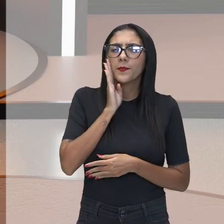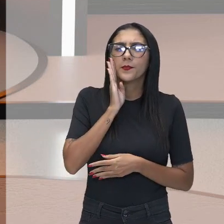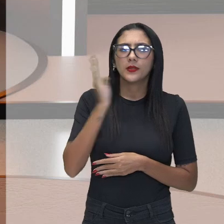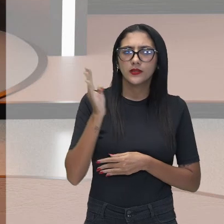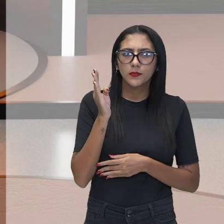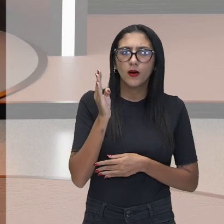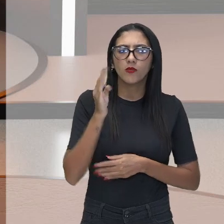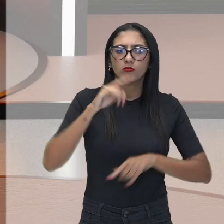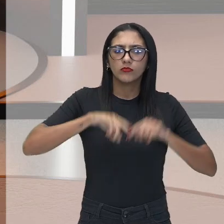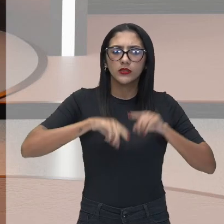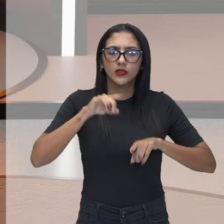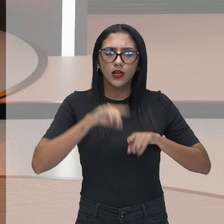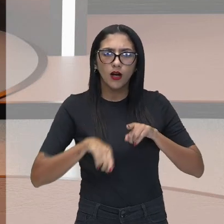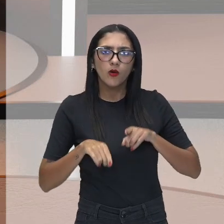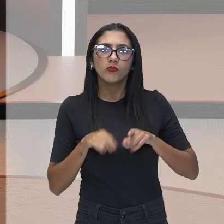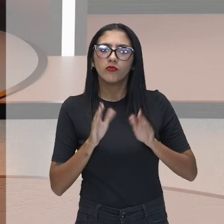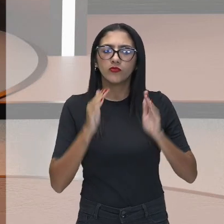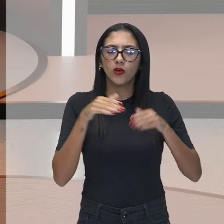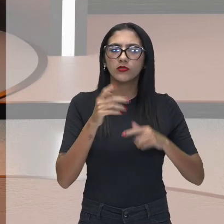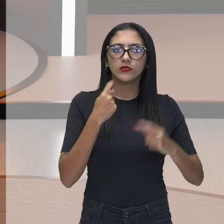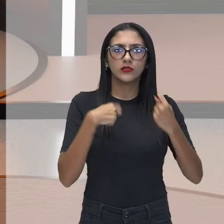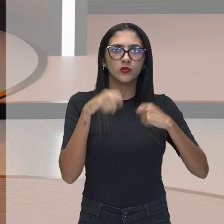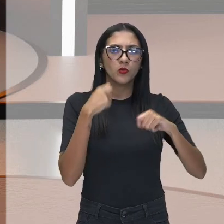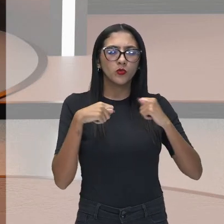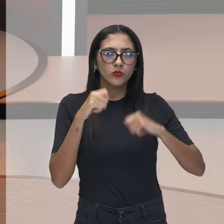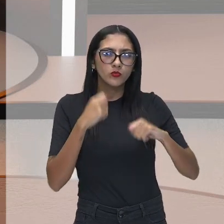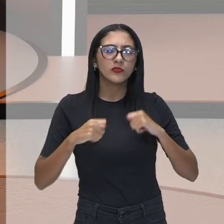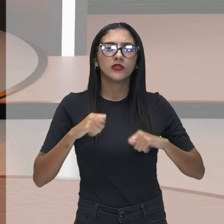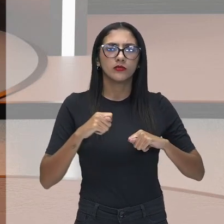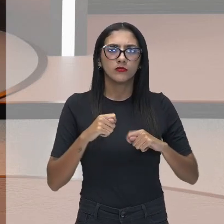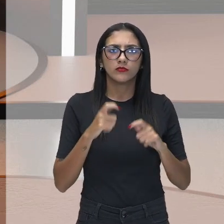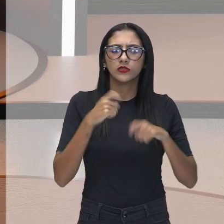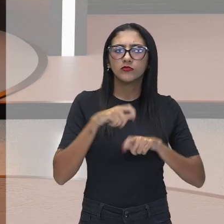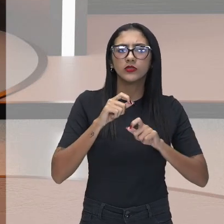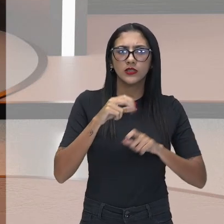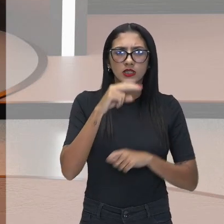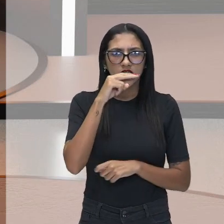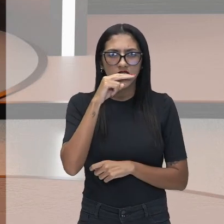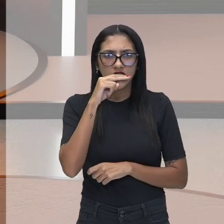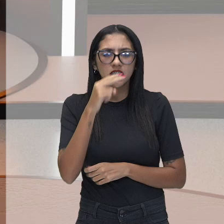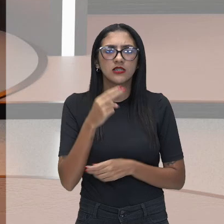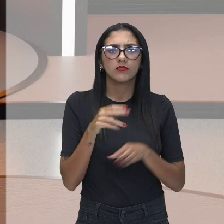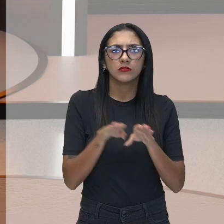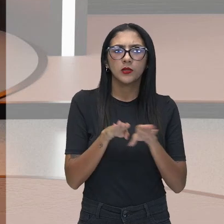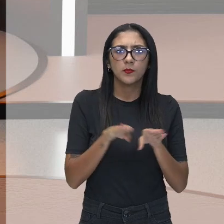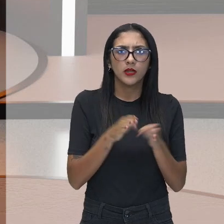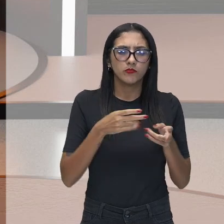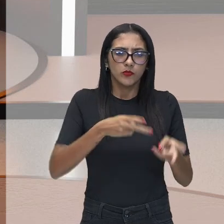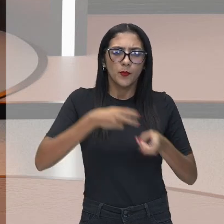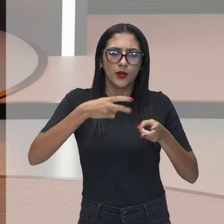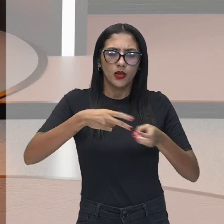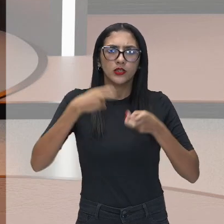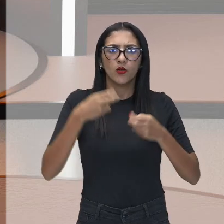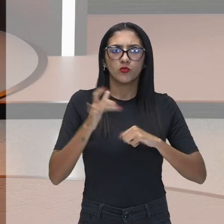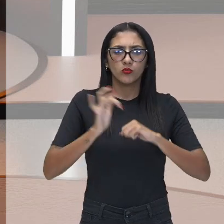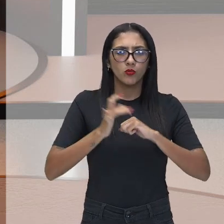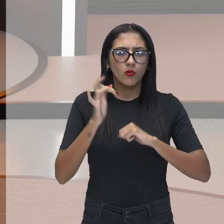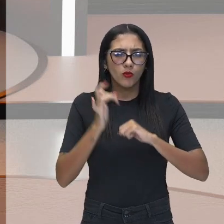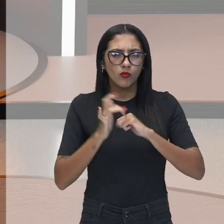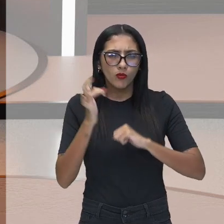para a produção econômica, né? A produção seja da cana-de-açúcar, seja da extração do ouro, lá na região das